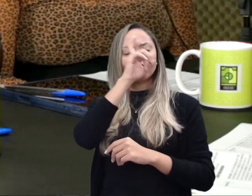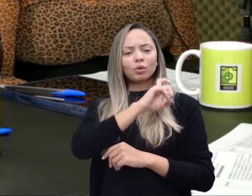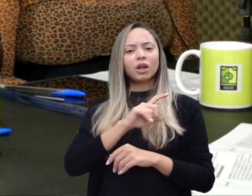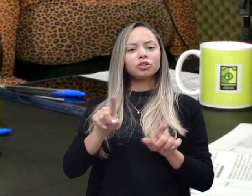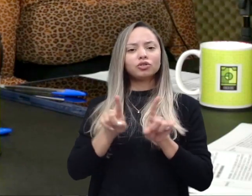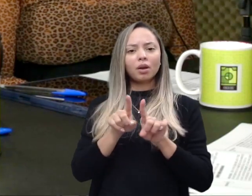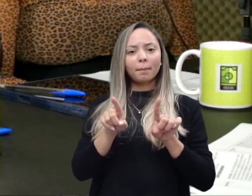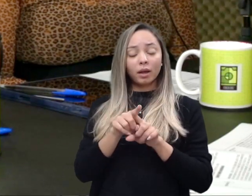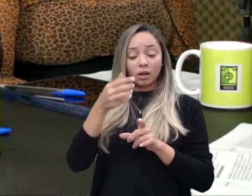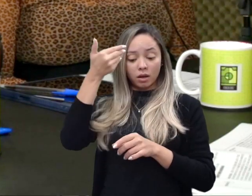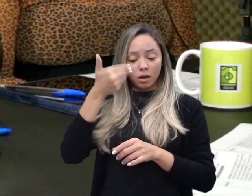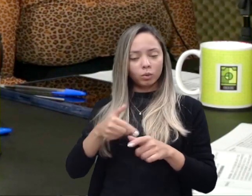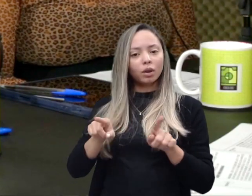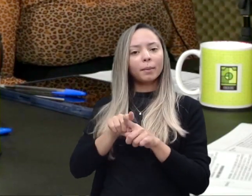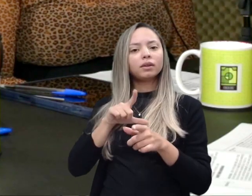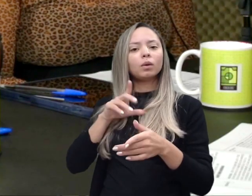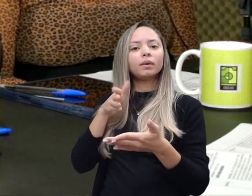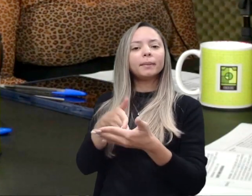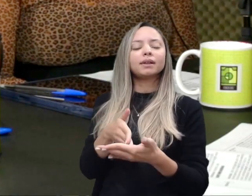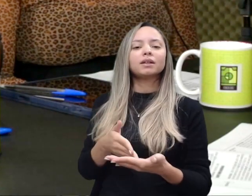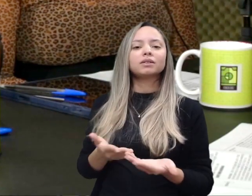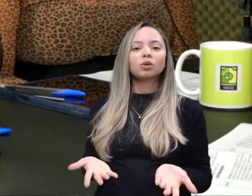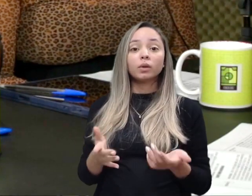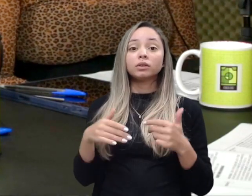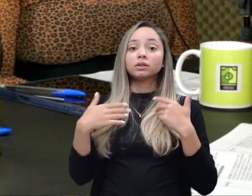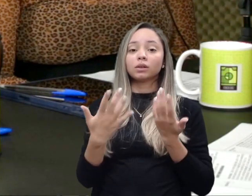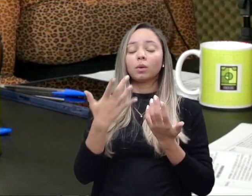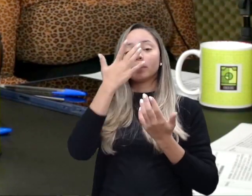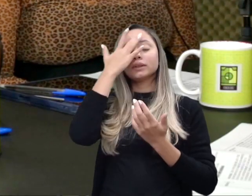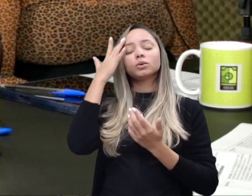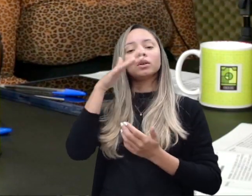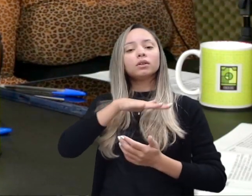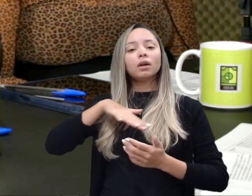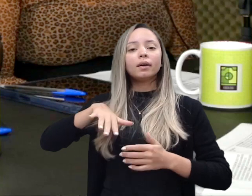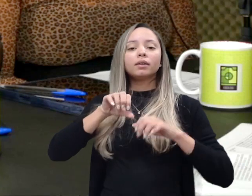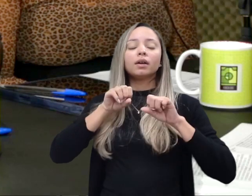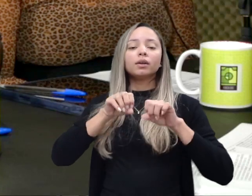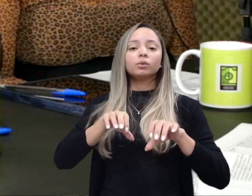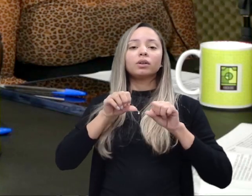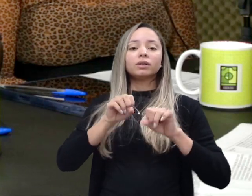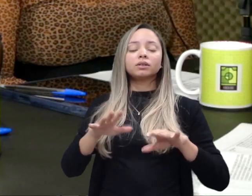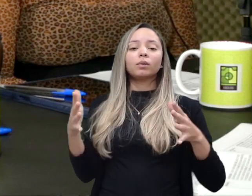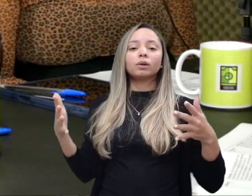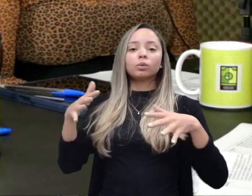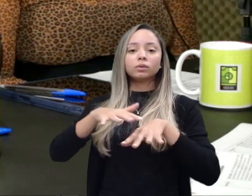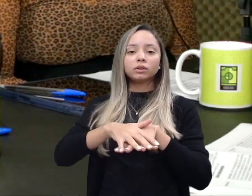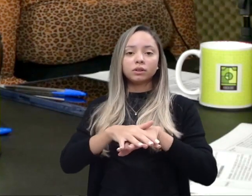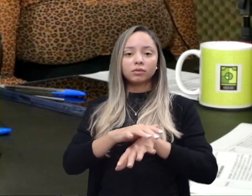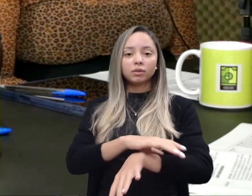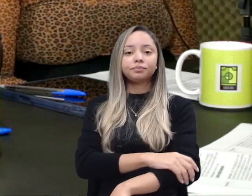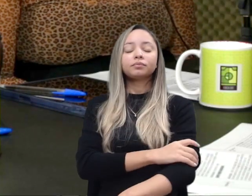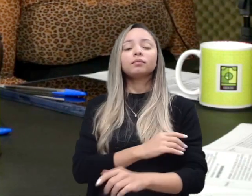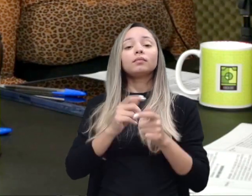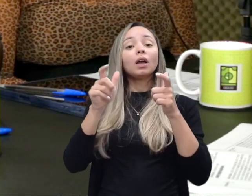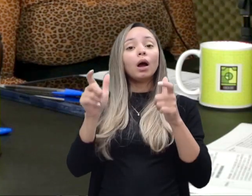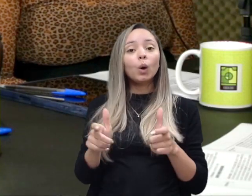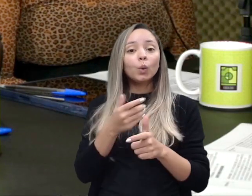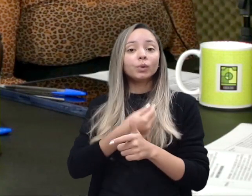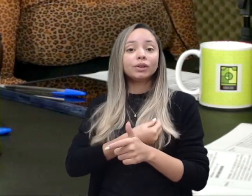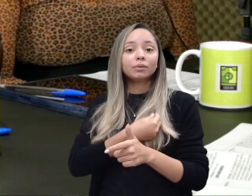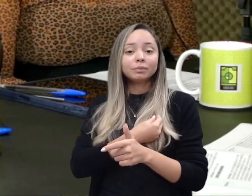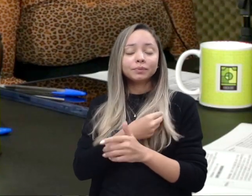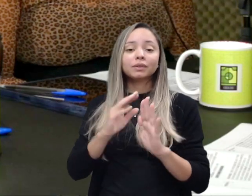minhas limitações. Então, o sujeito da educação inclusiva é todo aquele que está na escola. E a